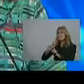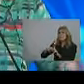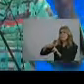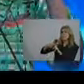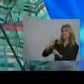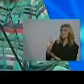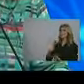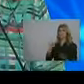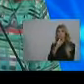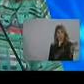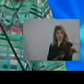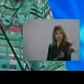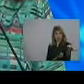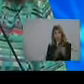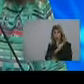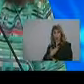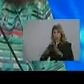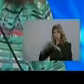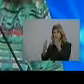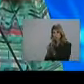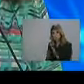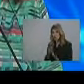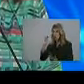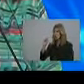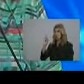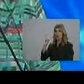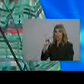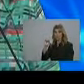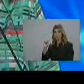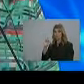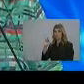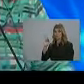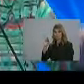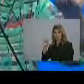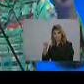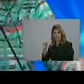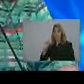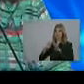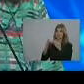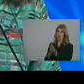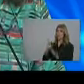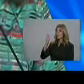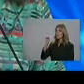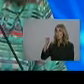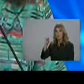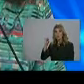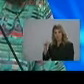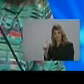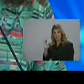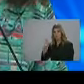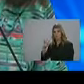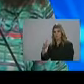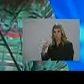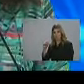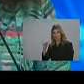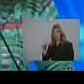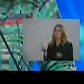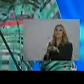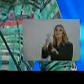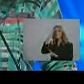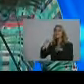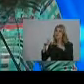particularmente a juventude do ensino público, os cotistas pró-unis fiéis do ensino privado, o Bolsa Família e aqueles desempregados do trabalho informal.